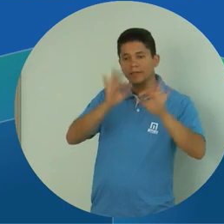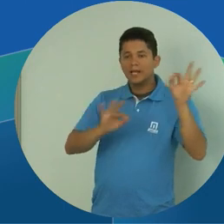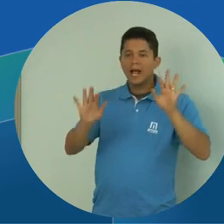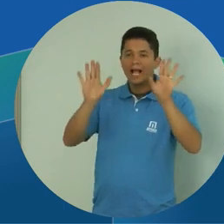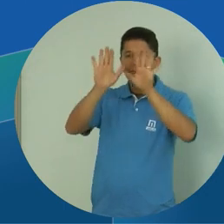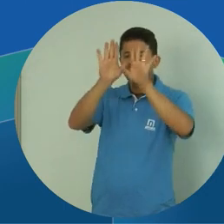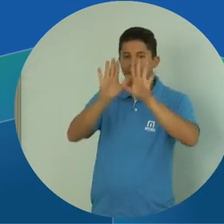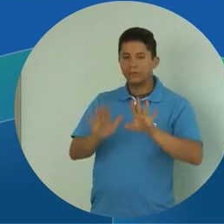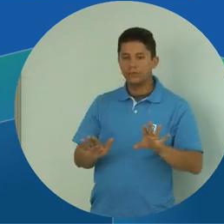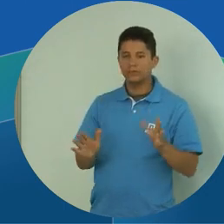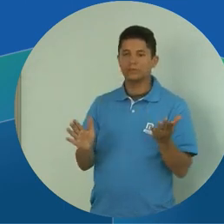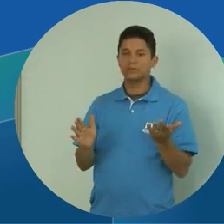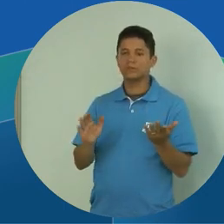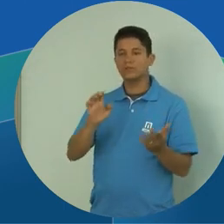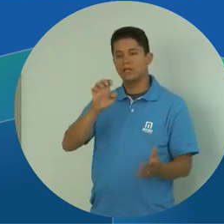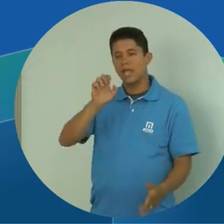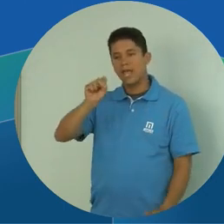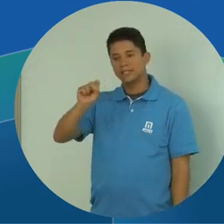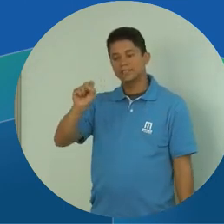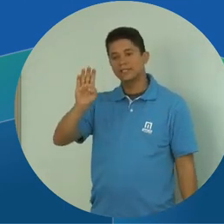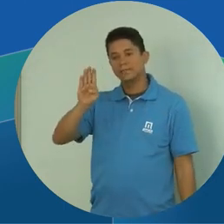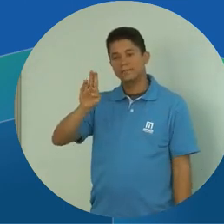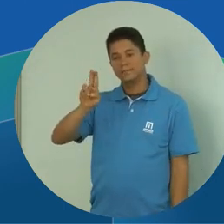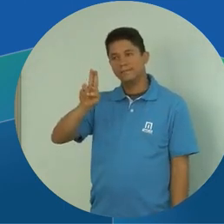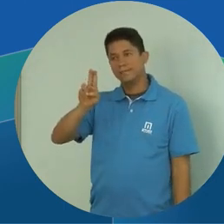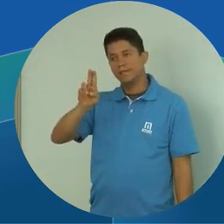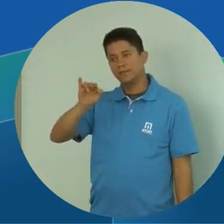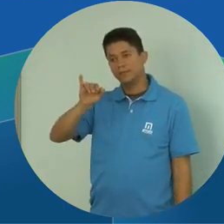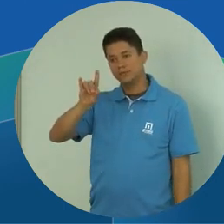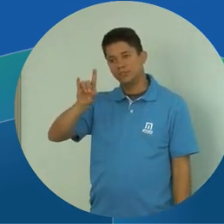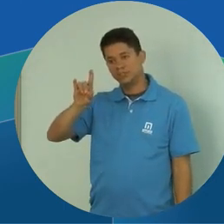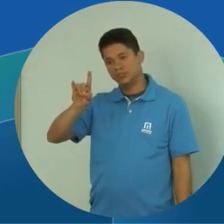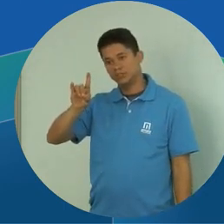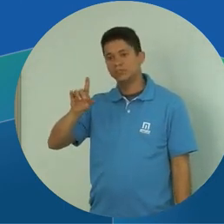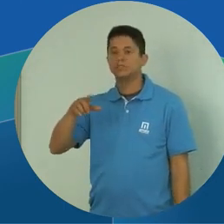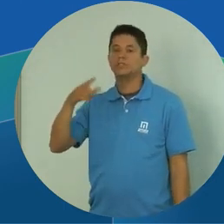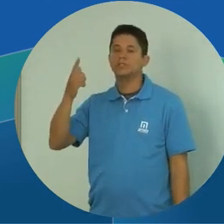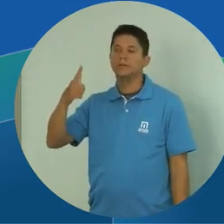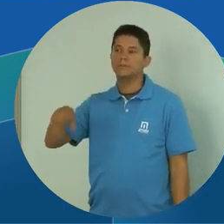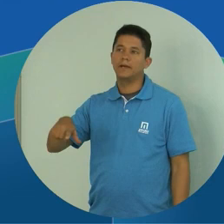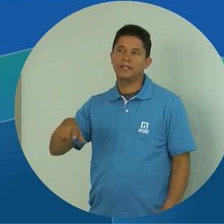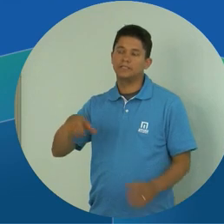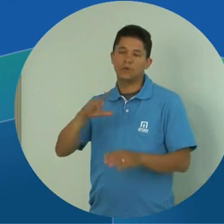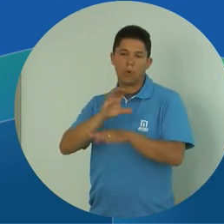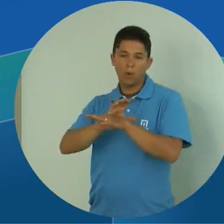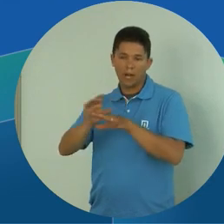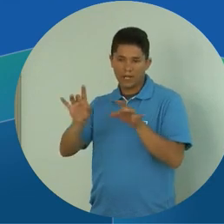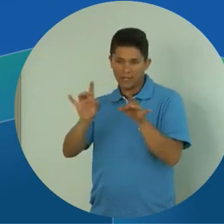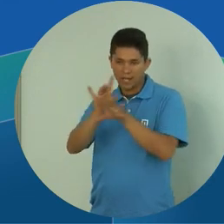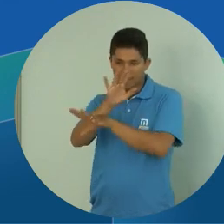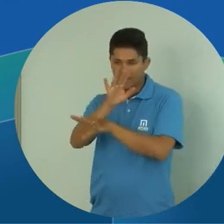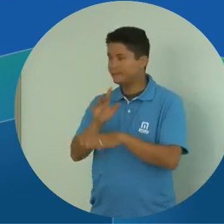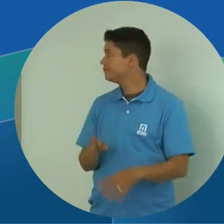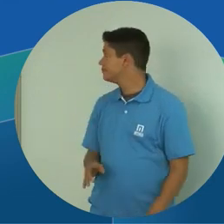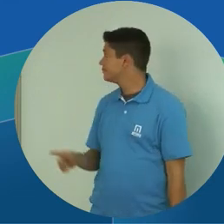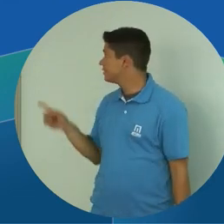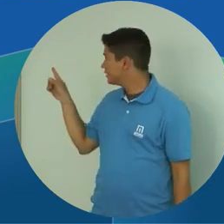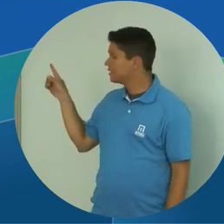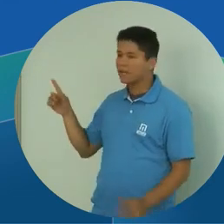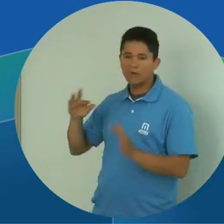acabamentos, de as-built, databook, né? O projeto não termina quando acaba o concreto. Mas esse é o resultado final